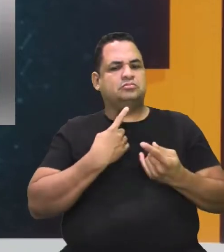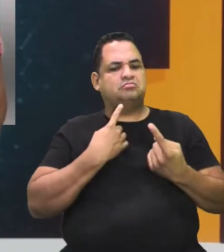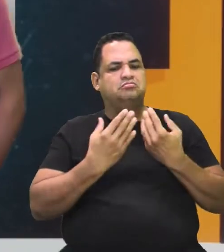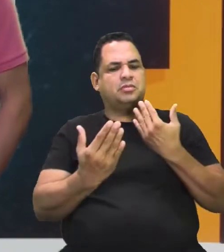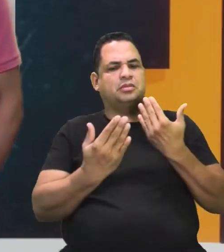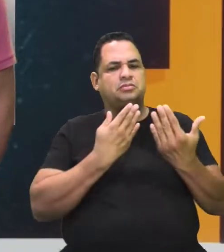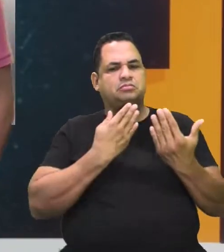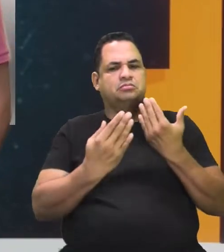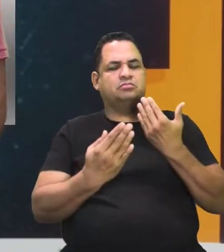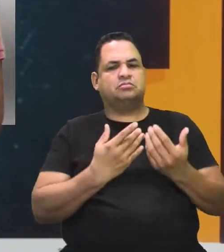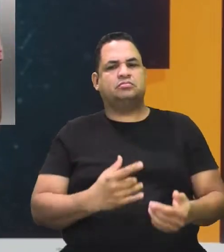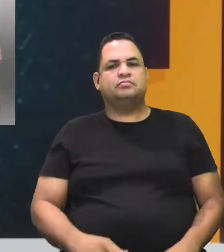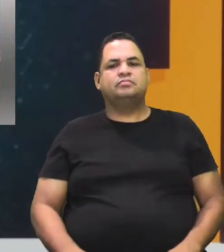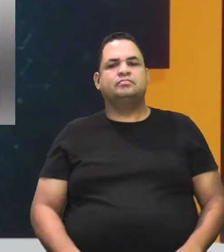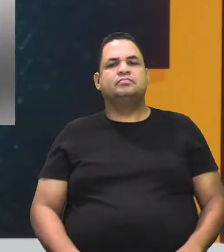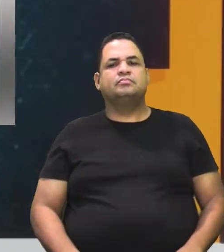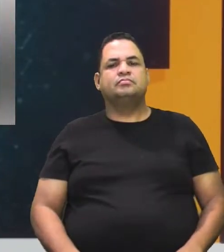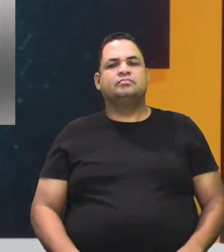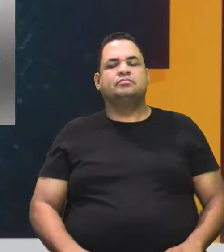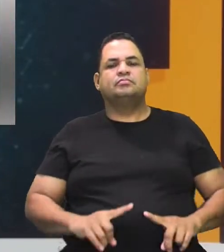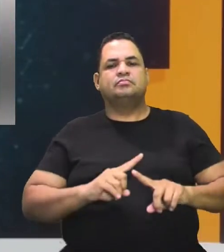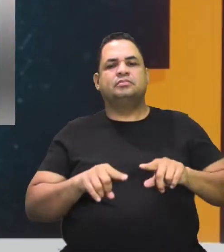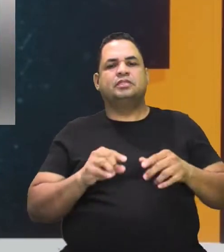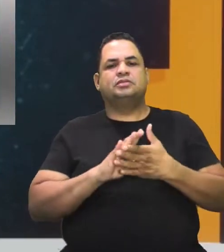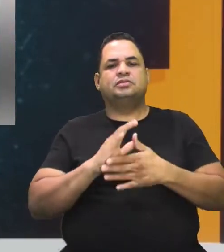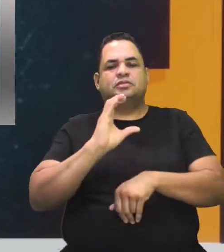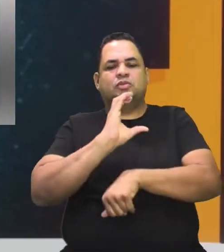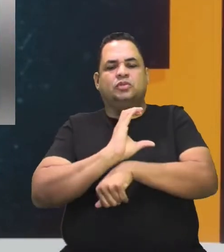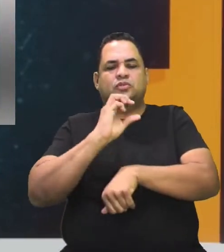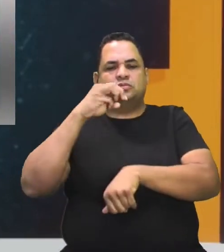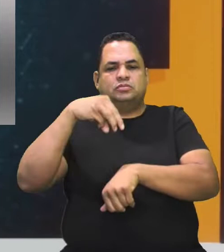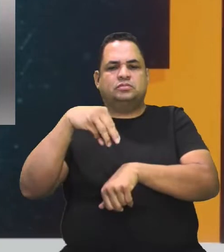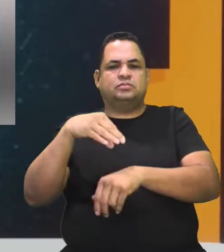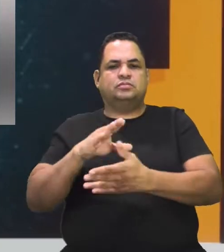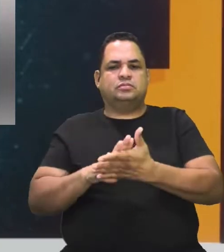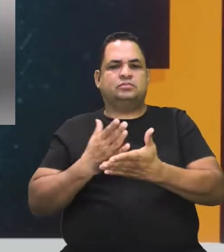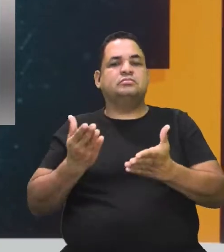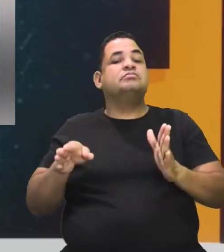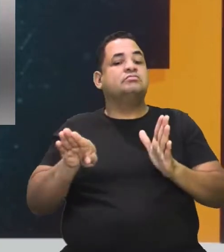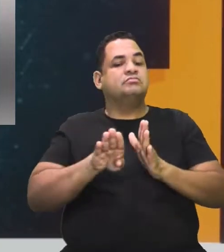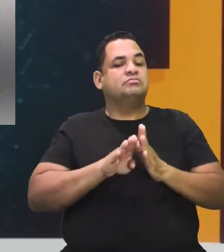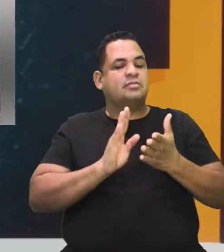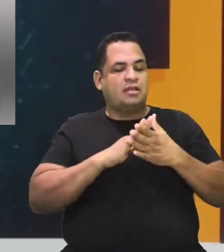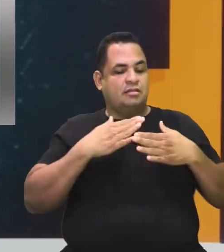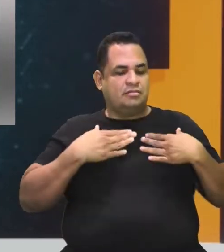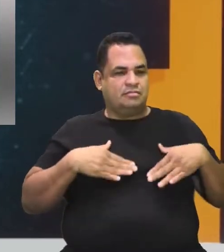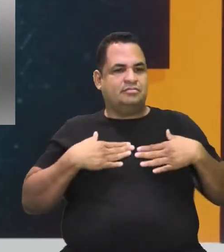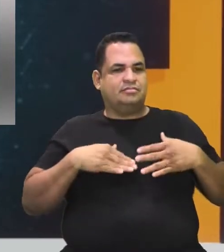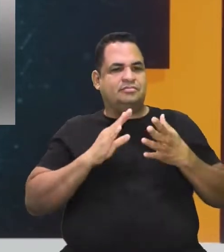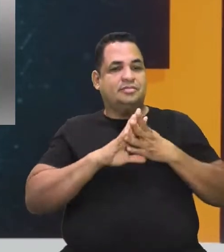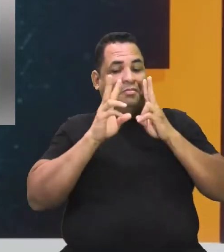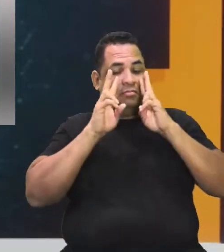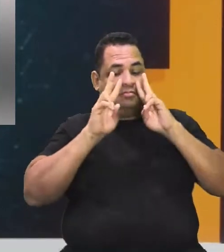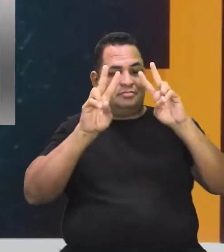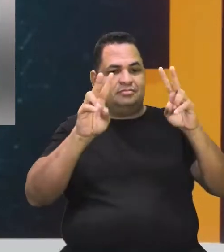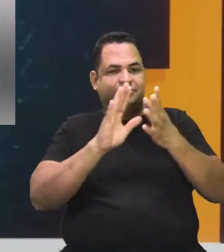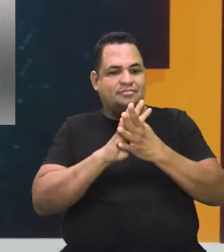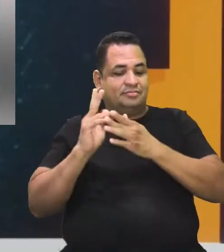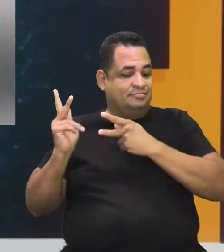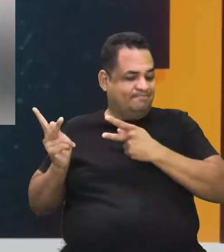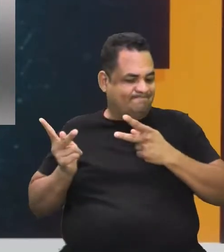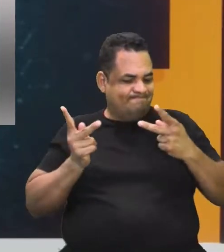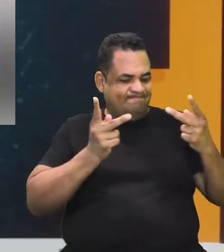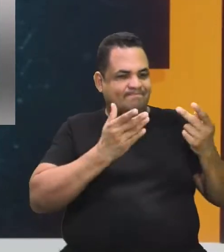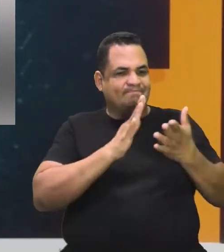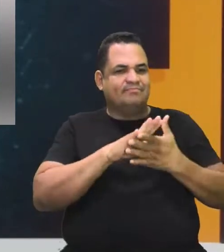eu passei na BR, numa escola parecida com essa. Mas Costa Marques Vamos chegar lá. Tá prevista aí uma visita dos professores